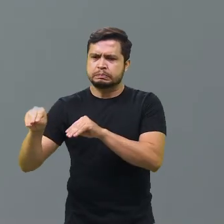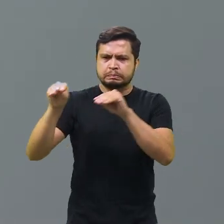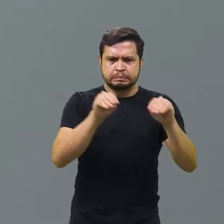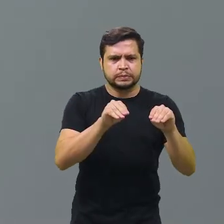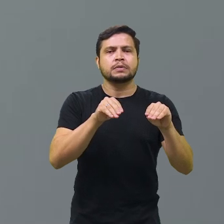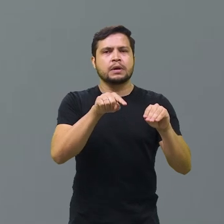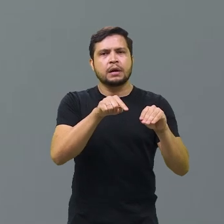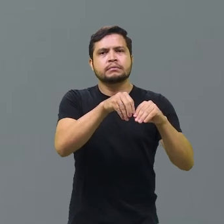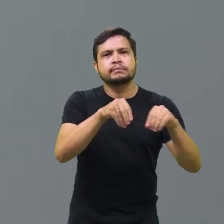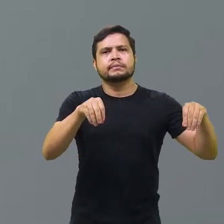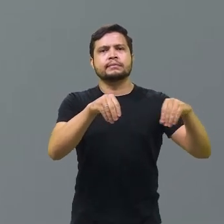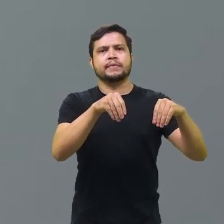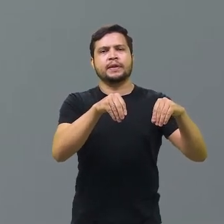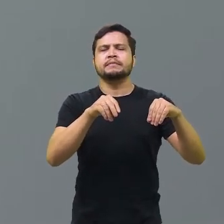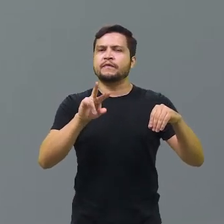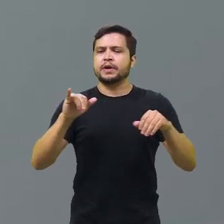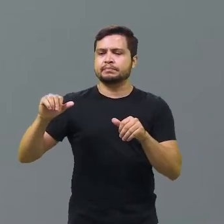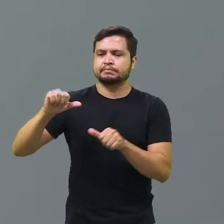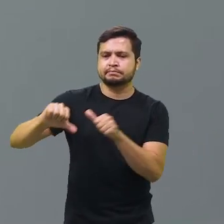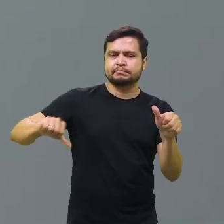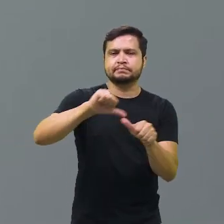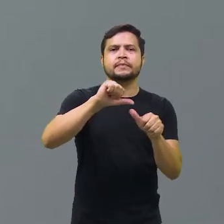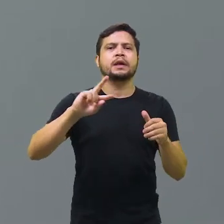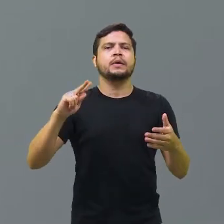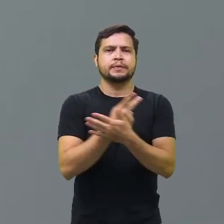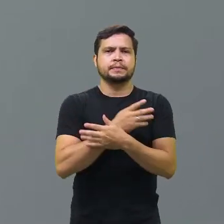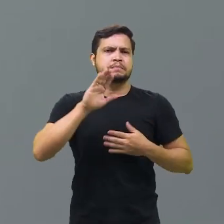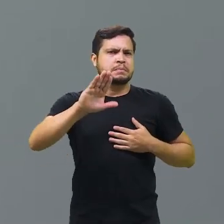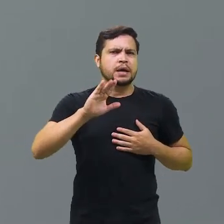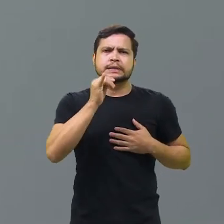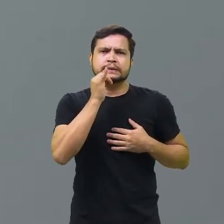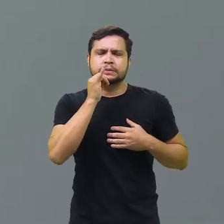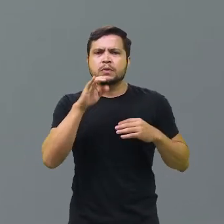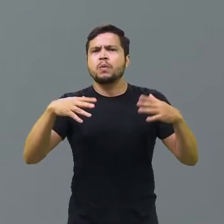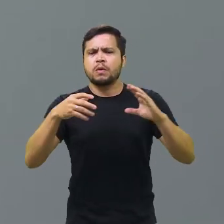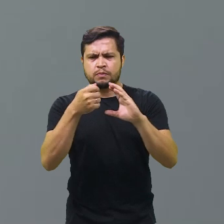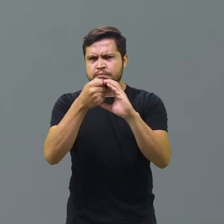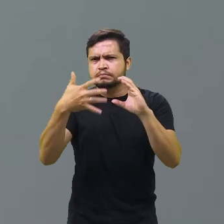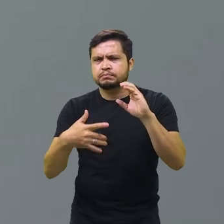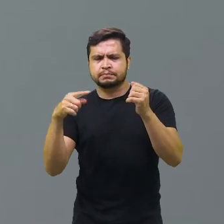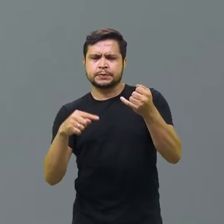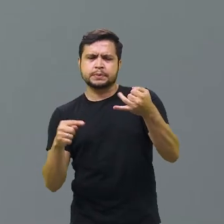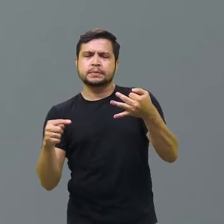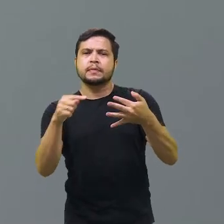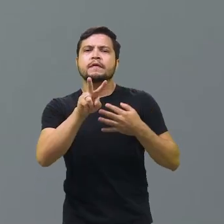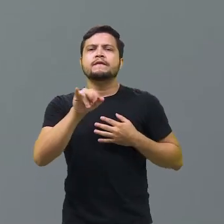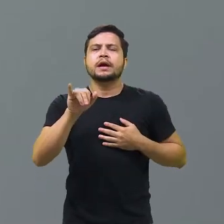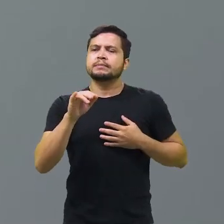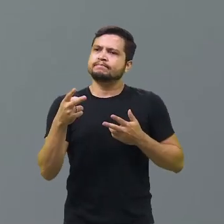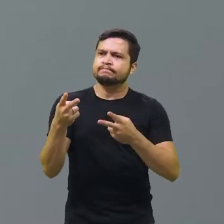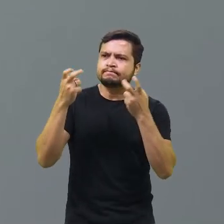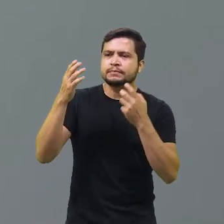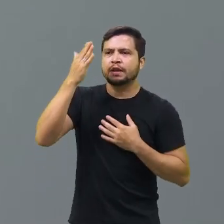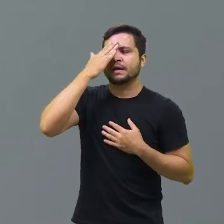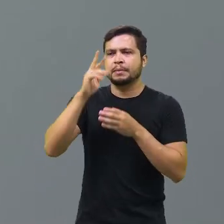vai fazer essa migração. Quais são os caracteres que vão me dizer que aquele ser vivo que está diante de mim é uma